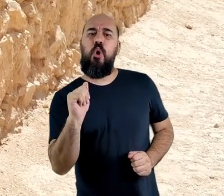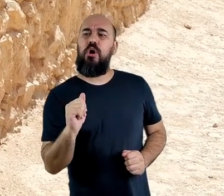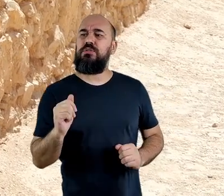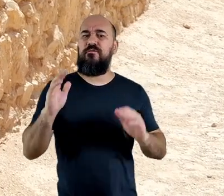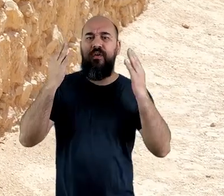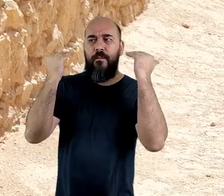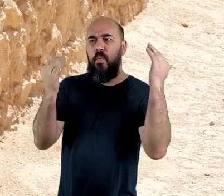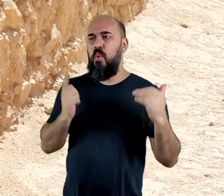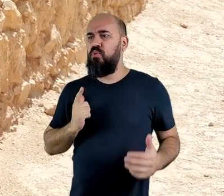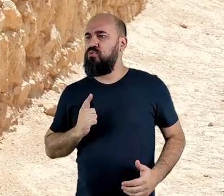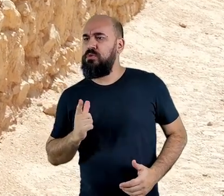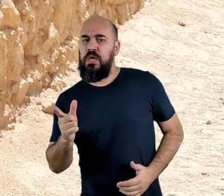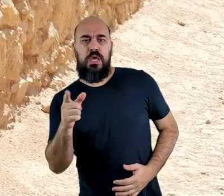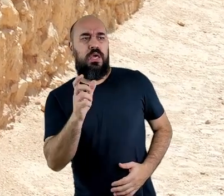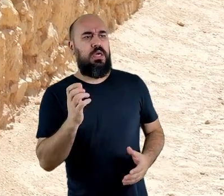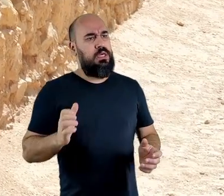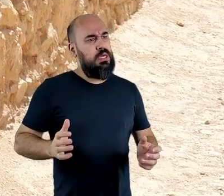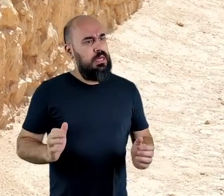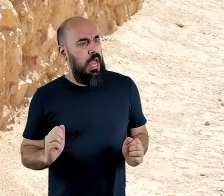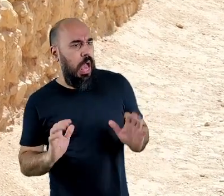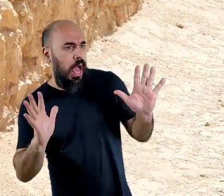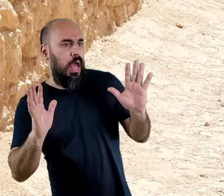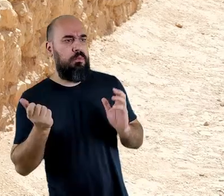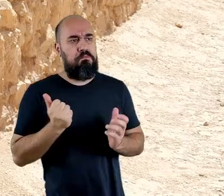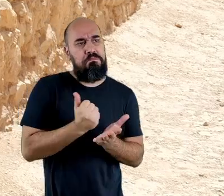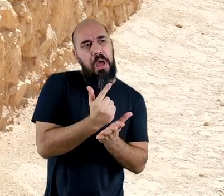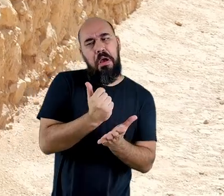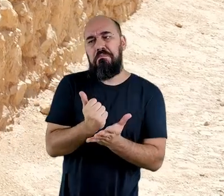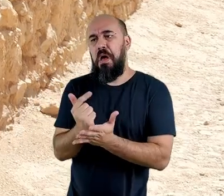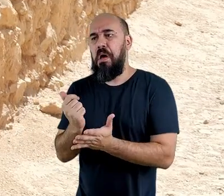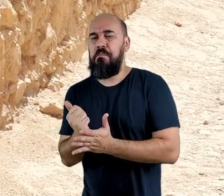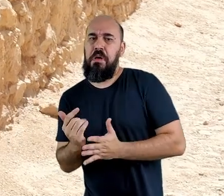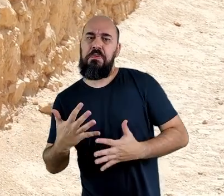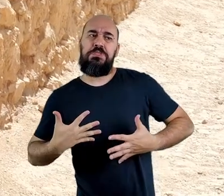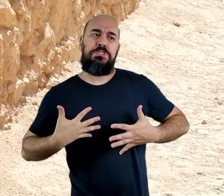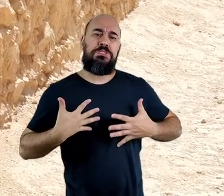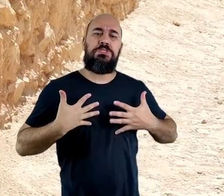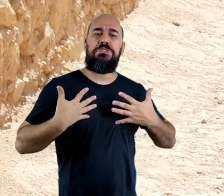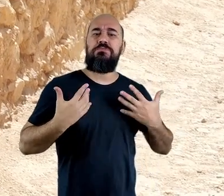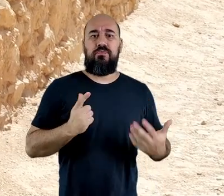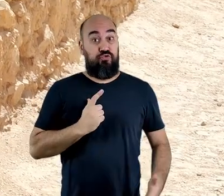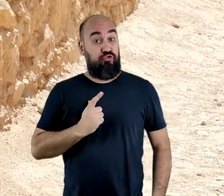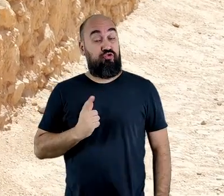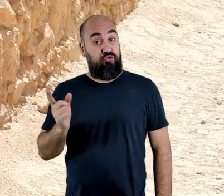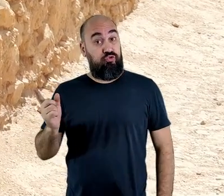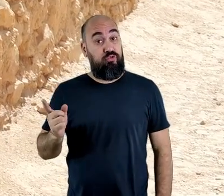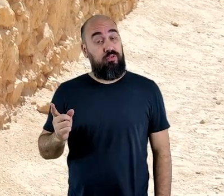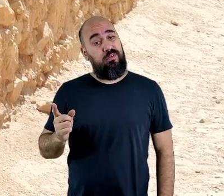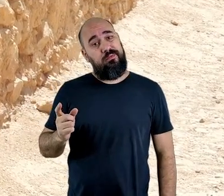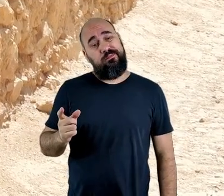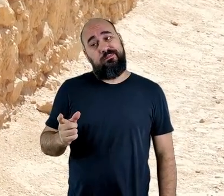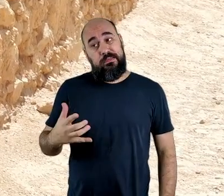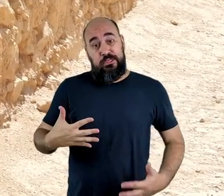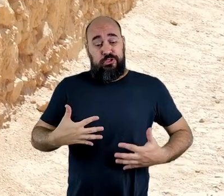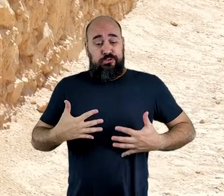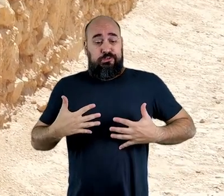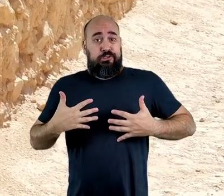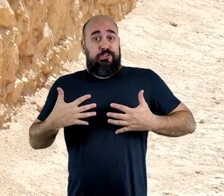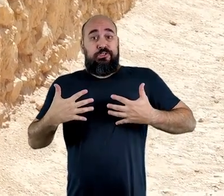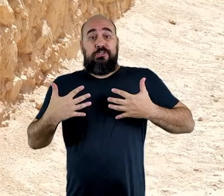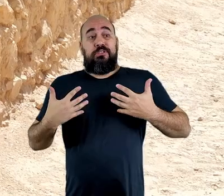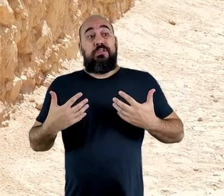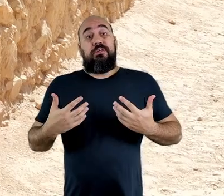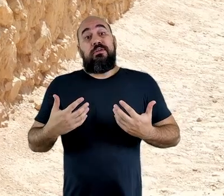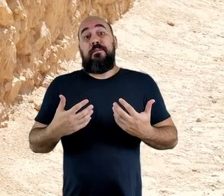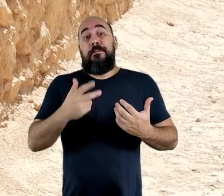a ponto de negociar a sua identidade étnica, religiosa, como rei dos judeus, ao ponto de se